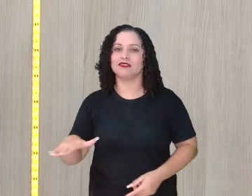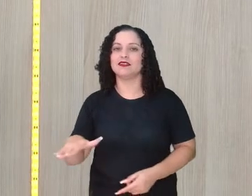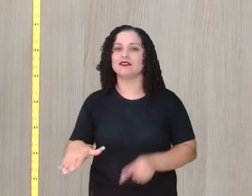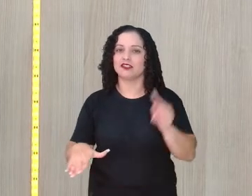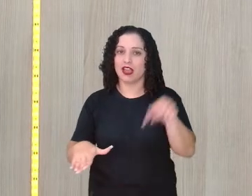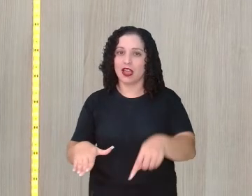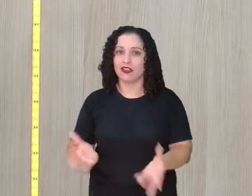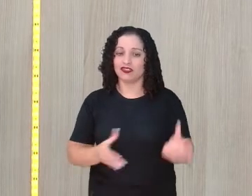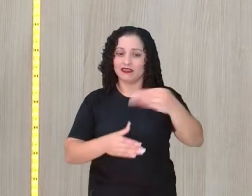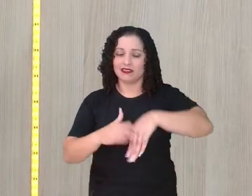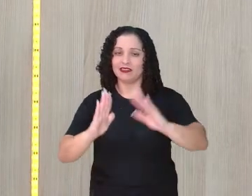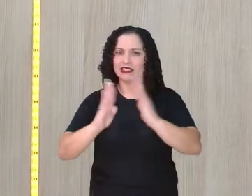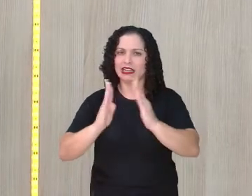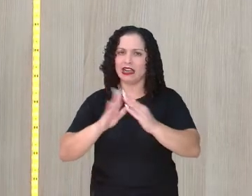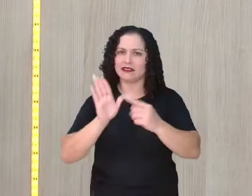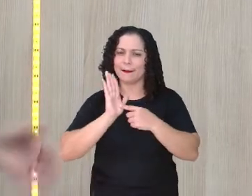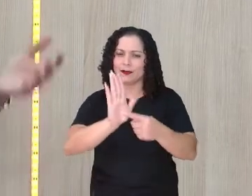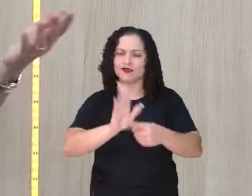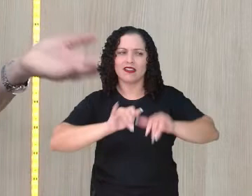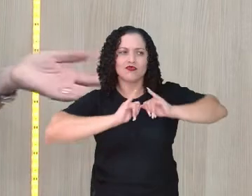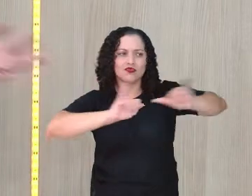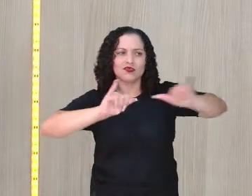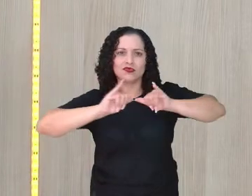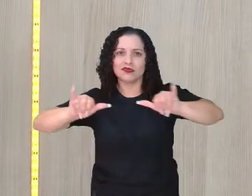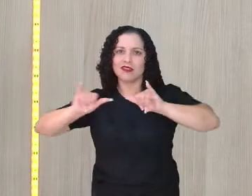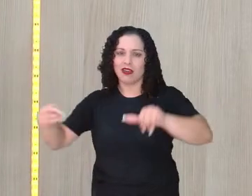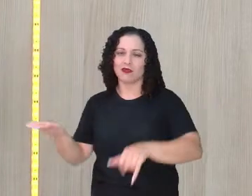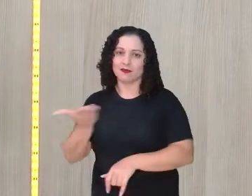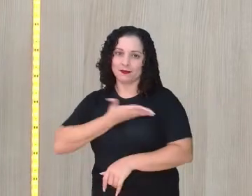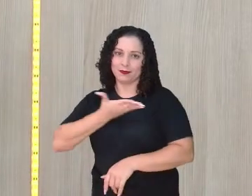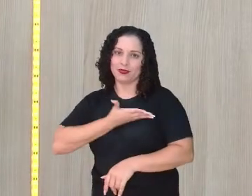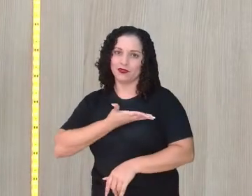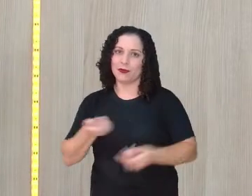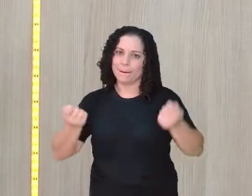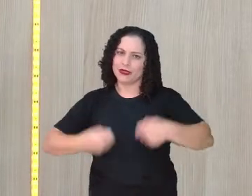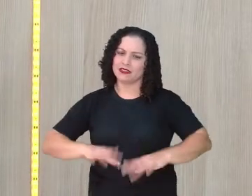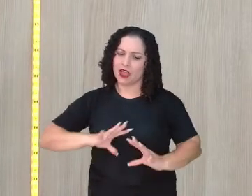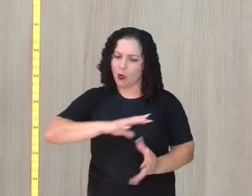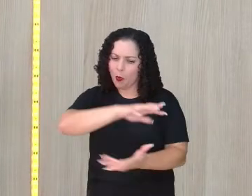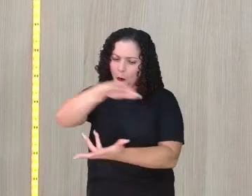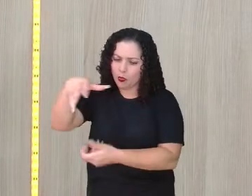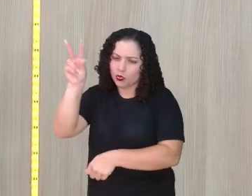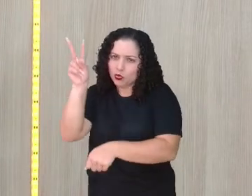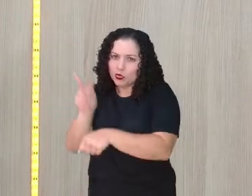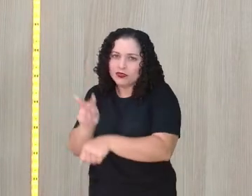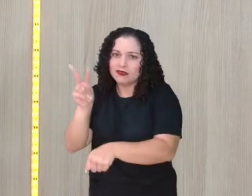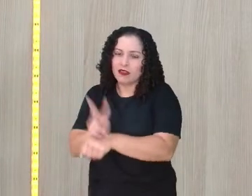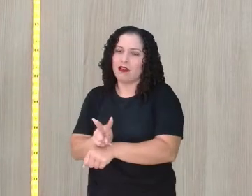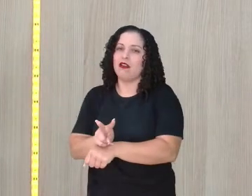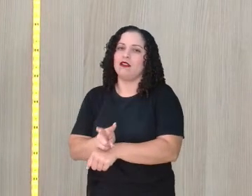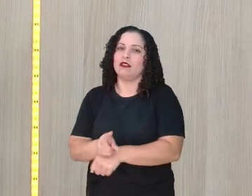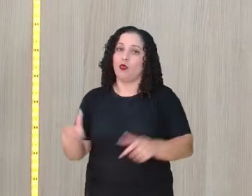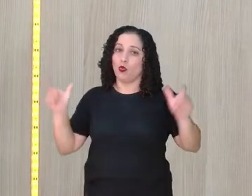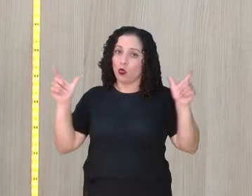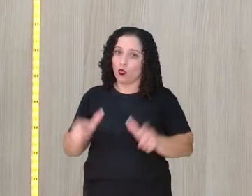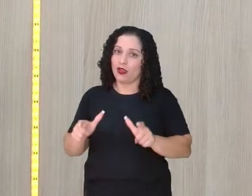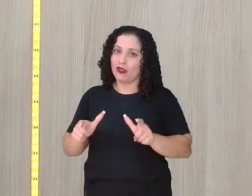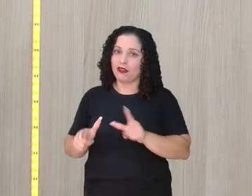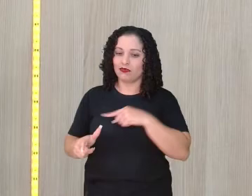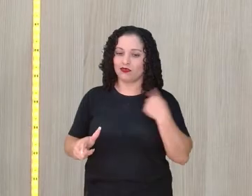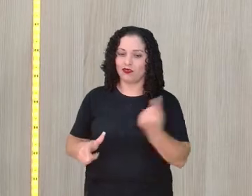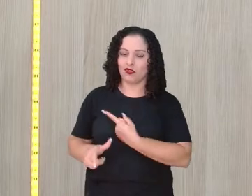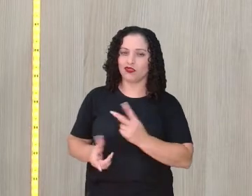divulgar em casa, com os colegas, né? Porque está demais. Nós temos que cuidar do nosso planeta, a casa onde vivemos, não